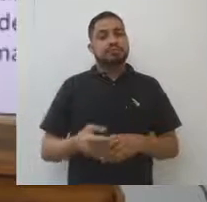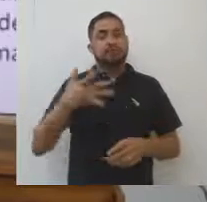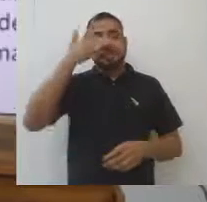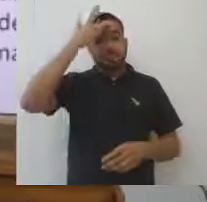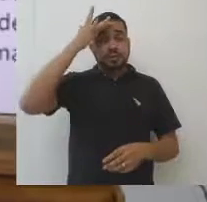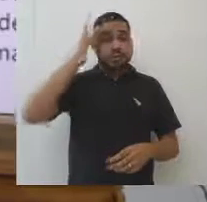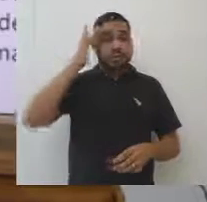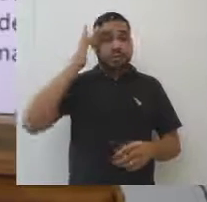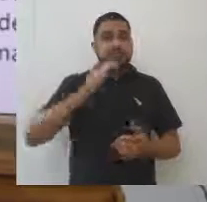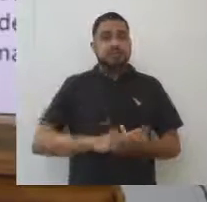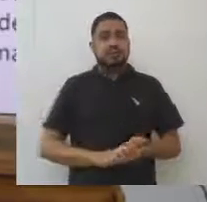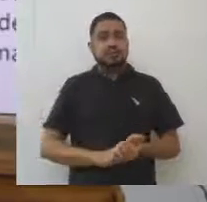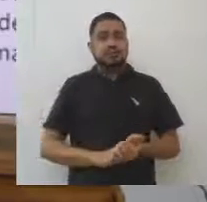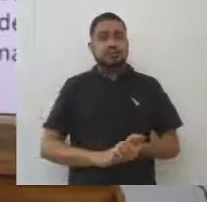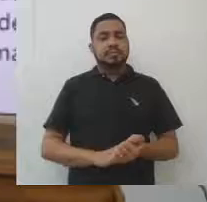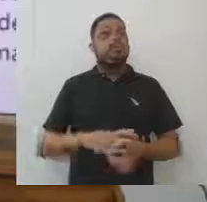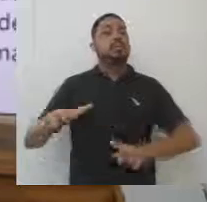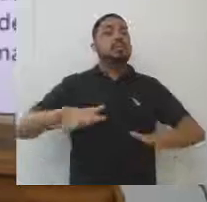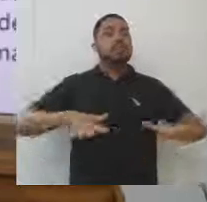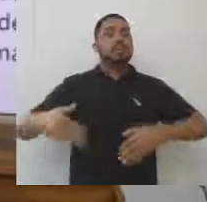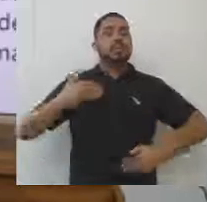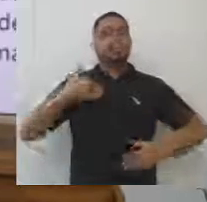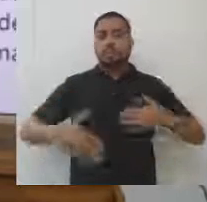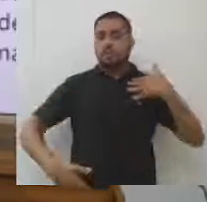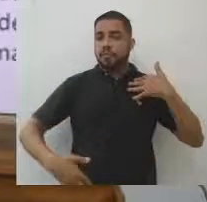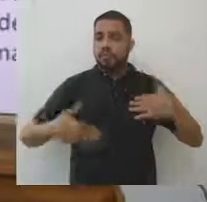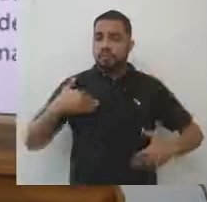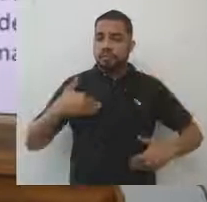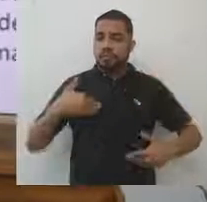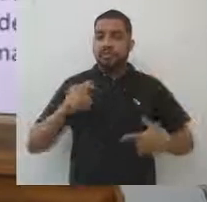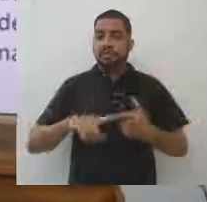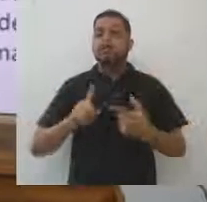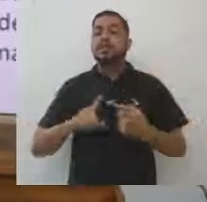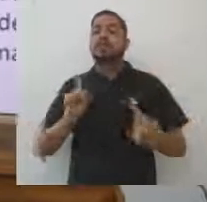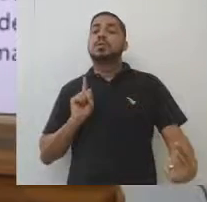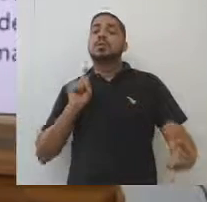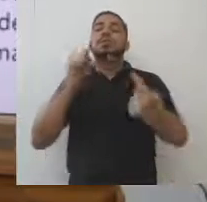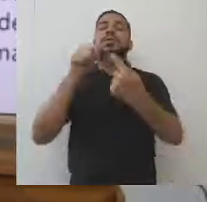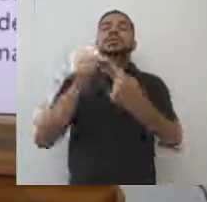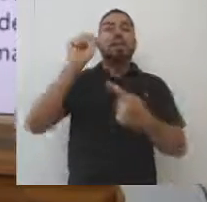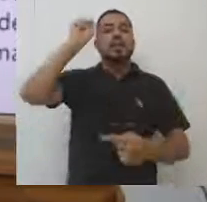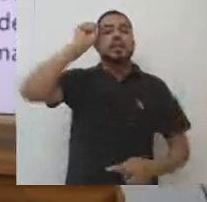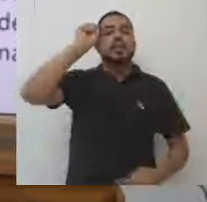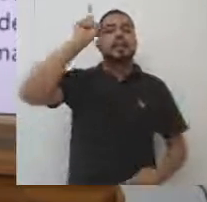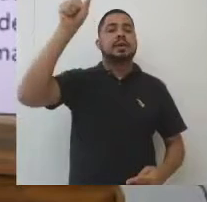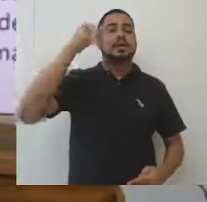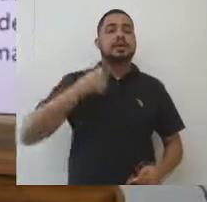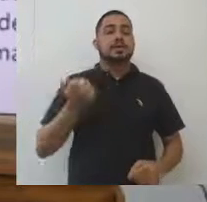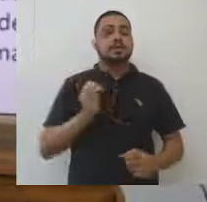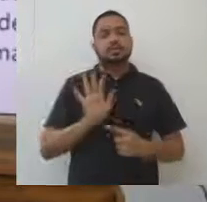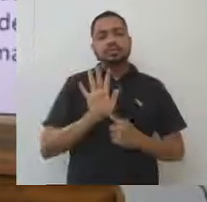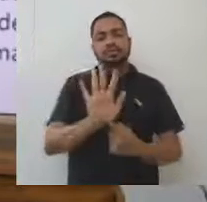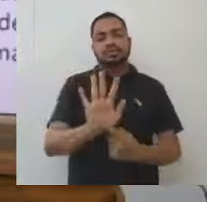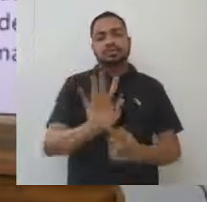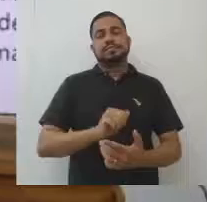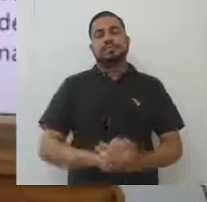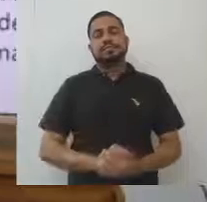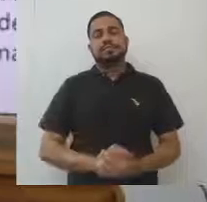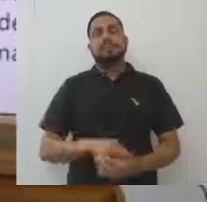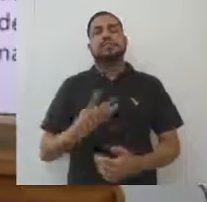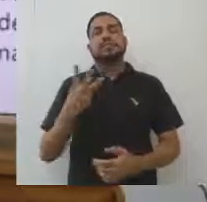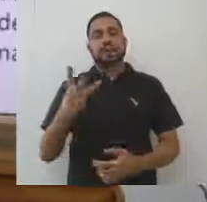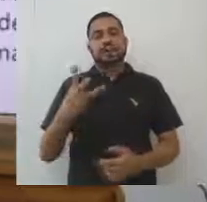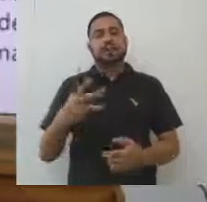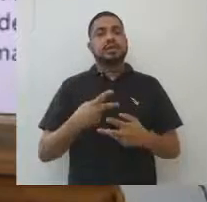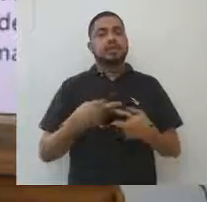pessoa, dos movimentos corporais e da finalidade, da ideia que eu quero mostrar. Então, são as